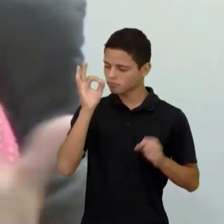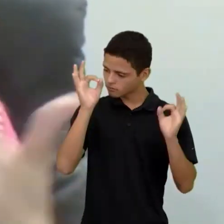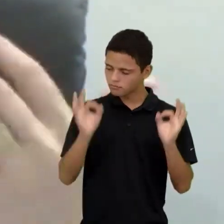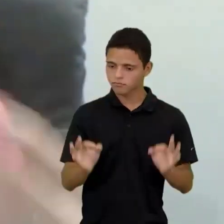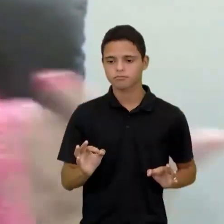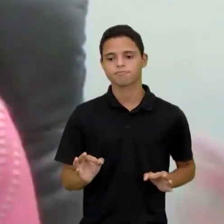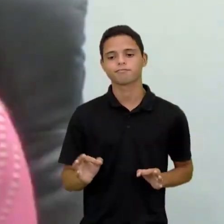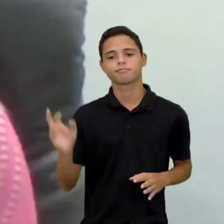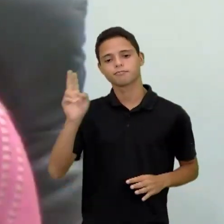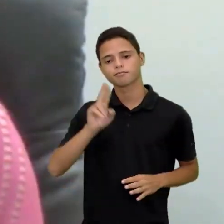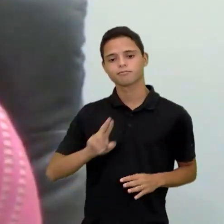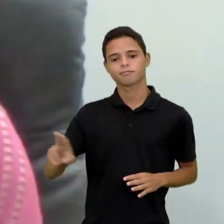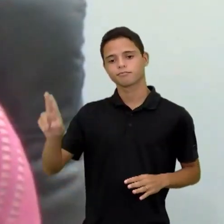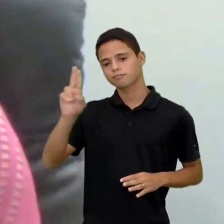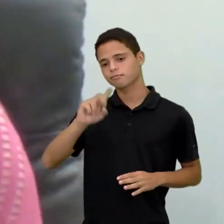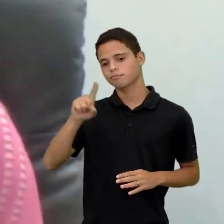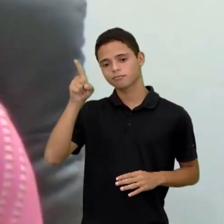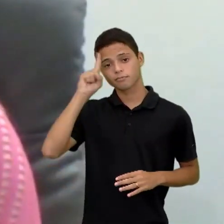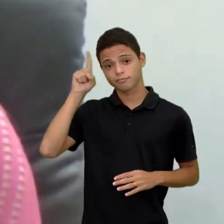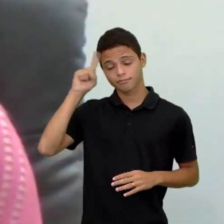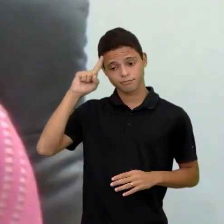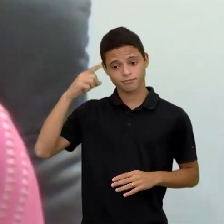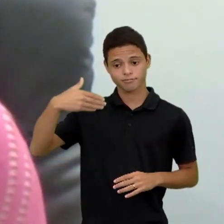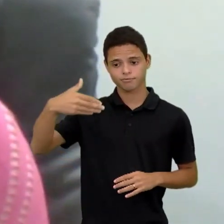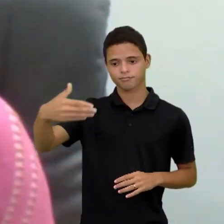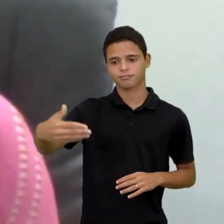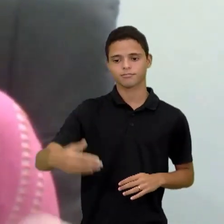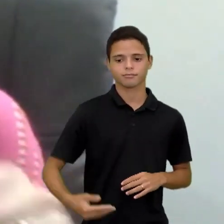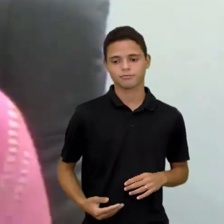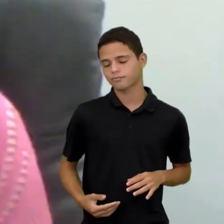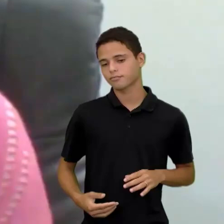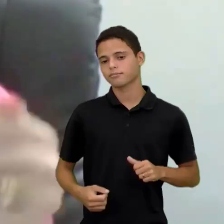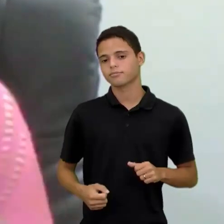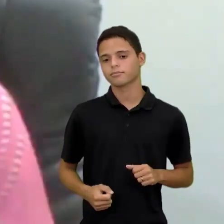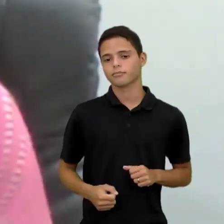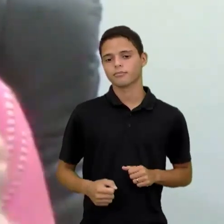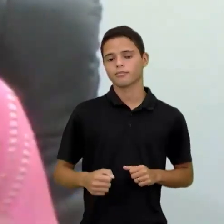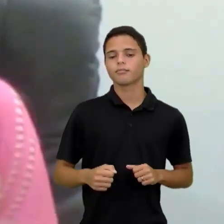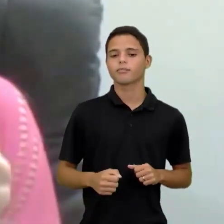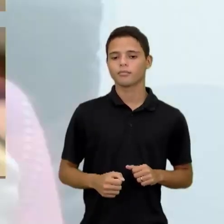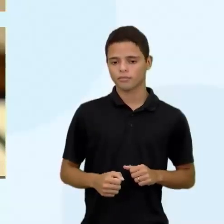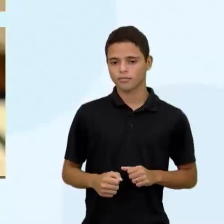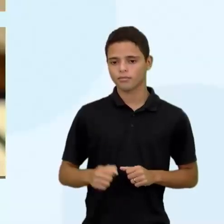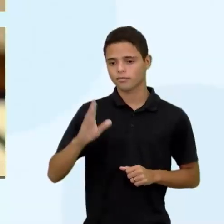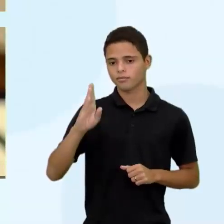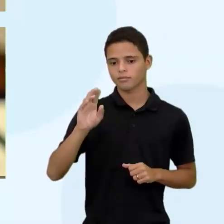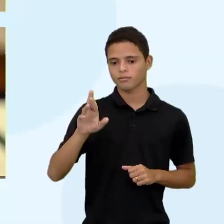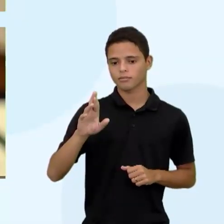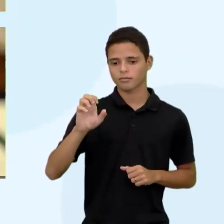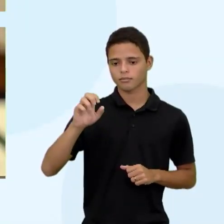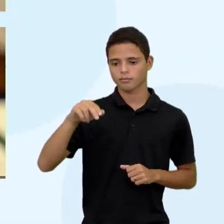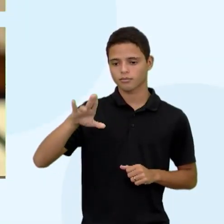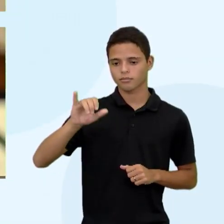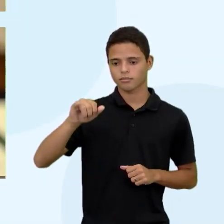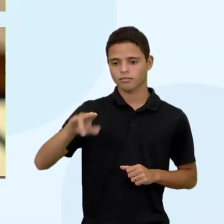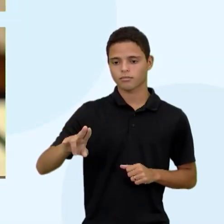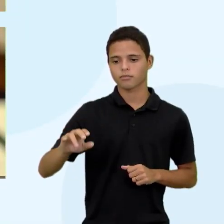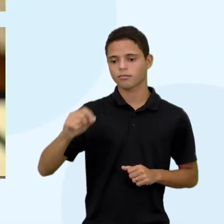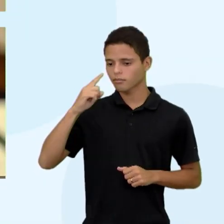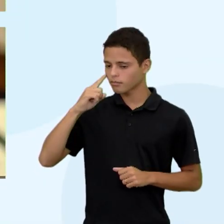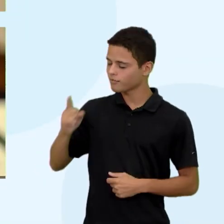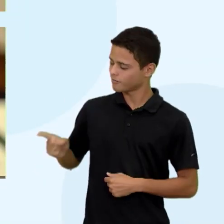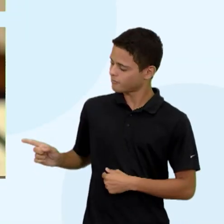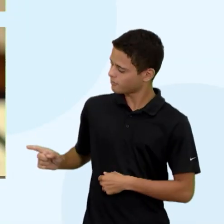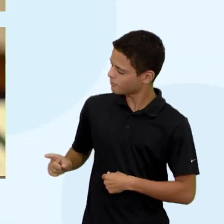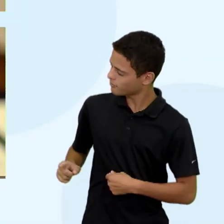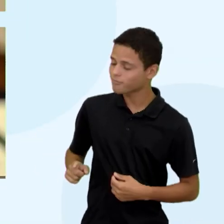usa diariamente. Tá bom? Aí eu mostro o Brian cortando, né? Para trabalhar a coordenação